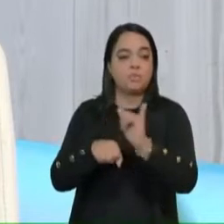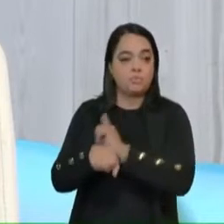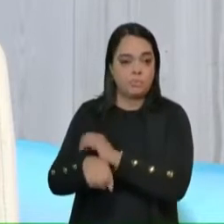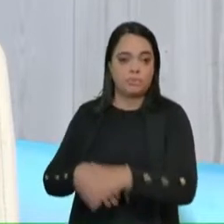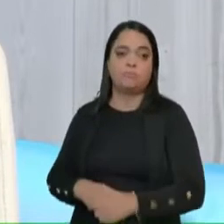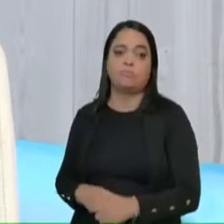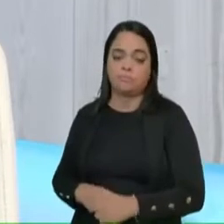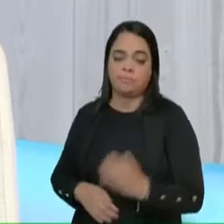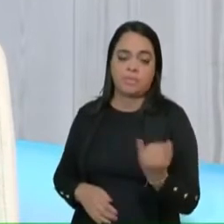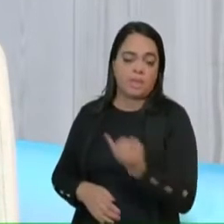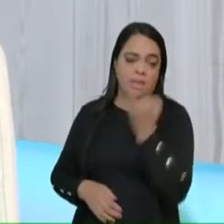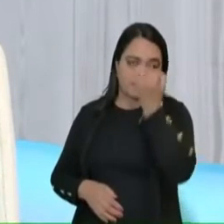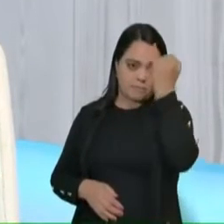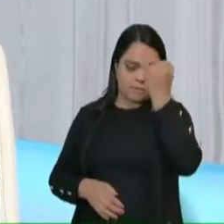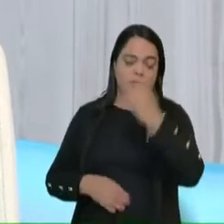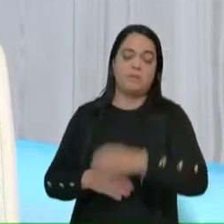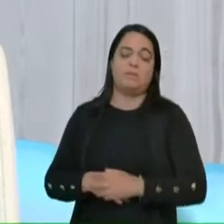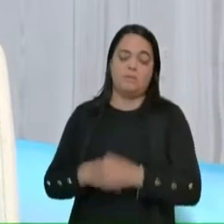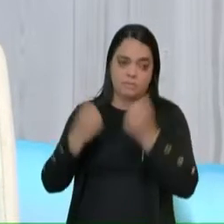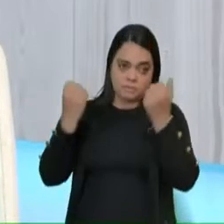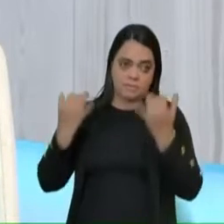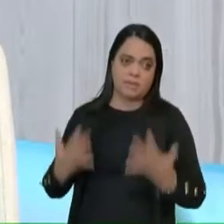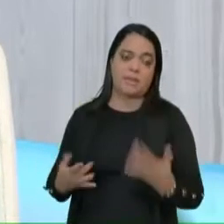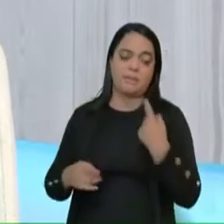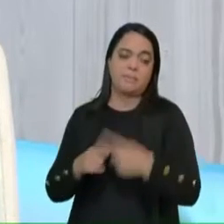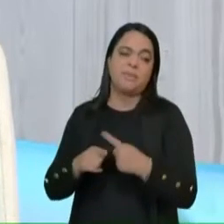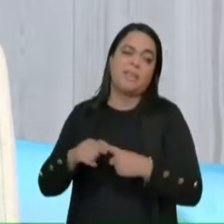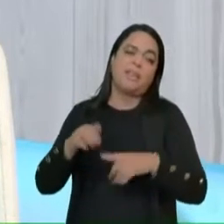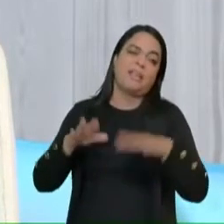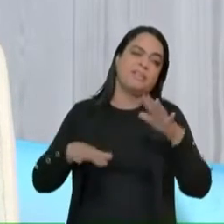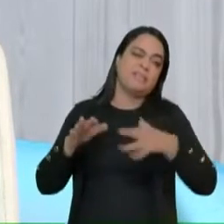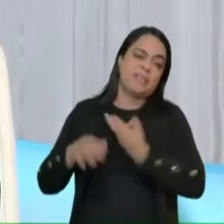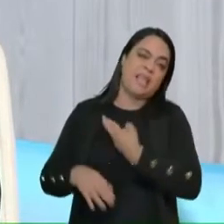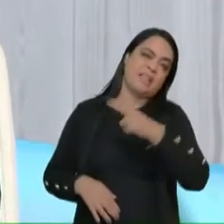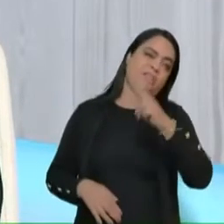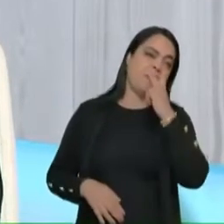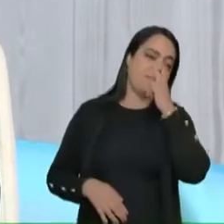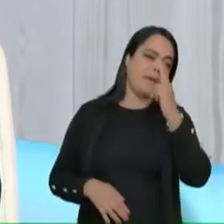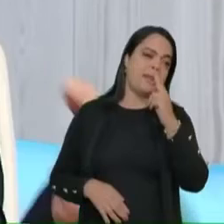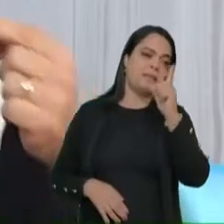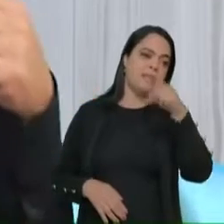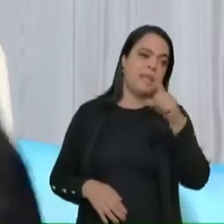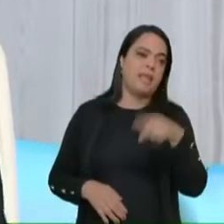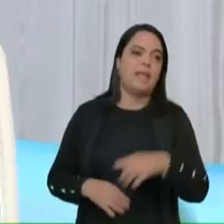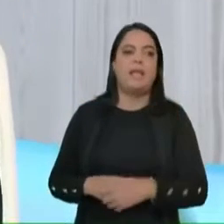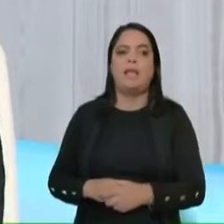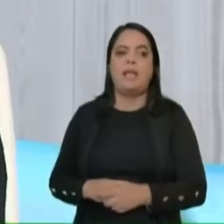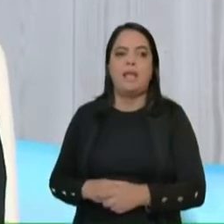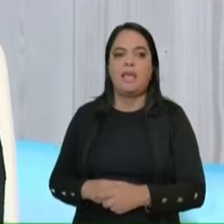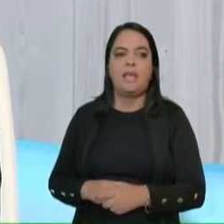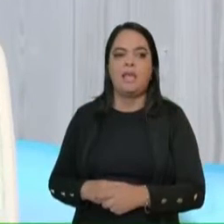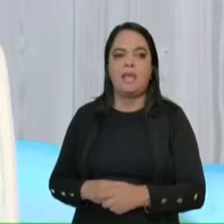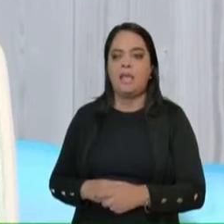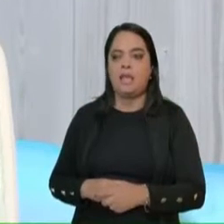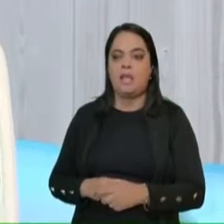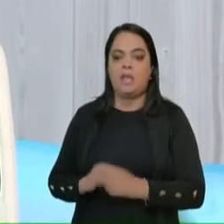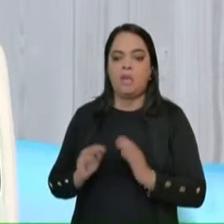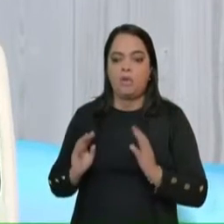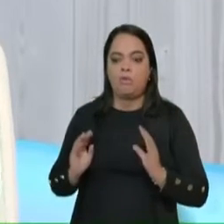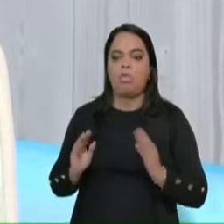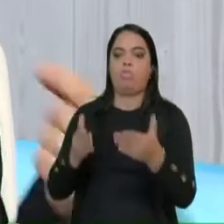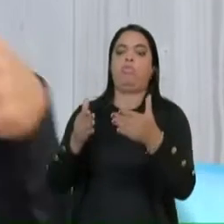importante que a gente precisa de destacar porque às vezes a religião ela se torna fim fim fim último né ela se torna